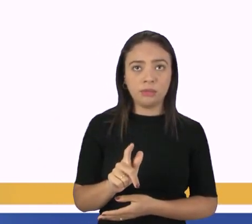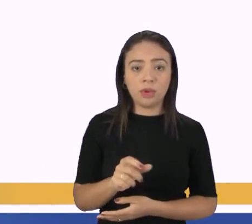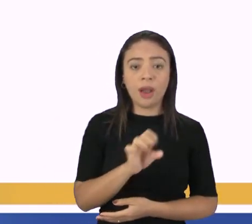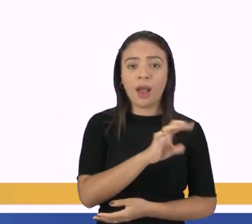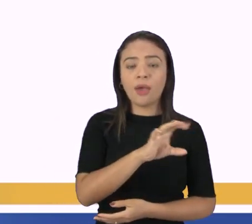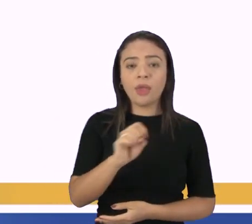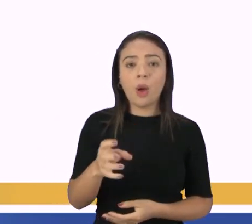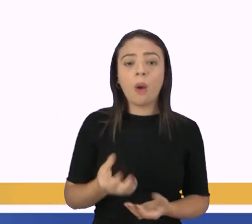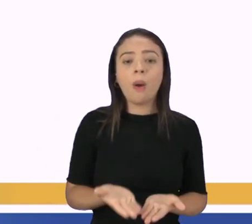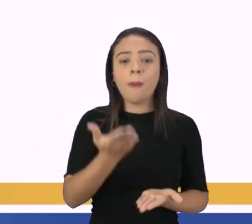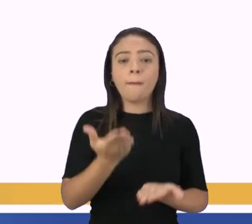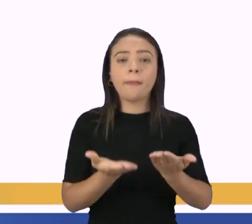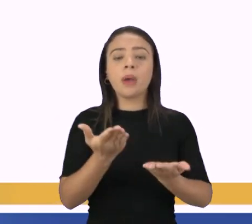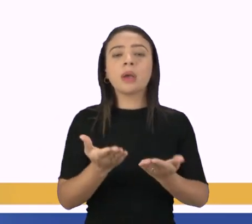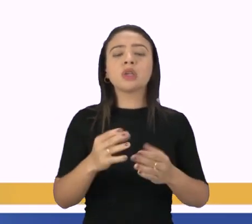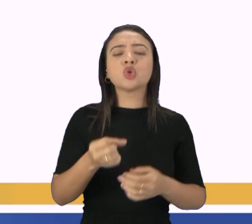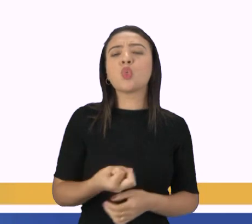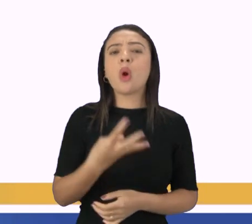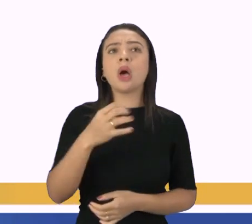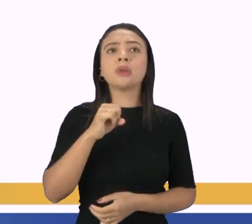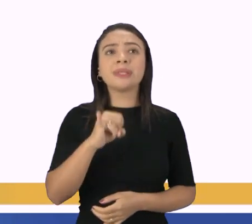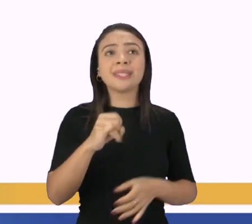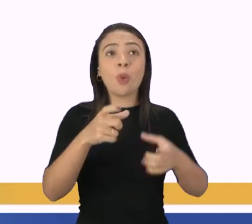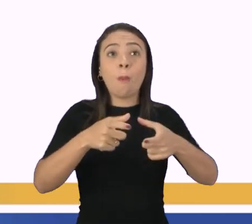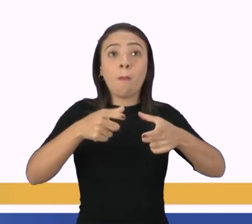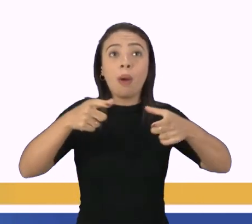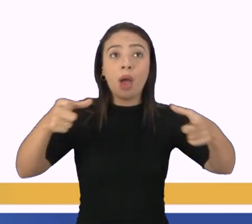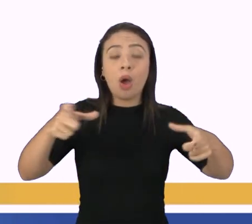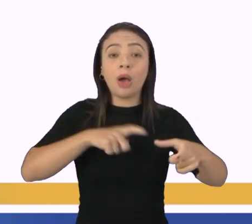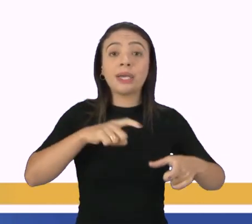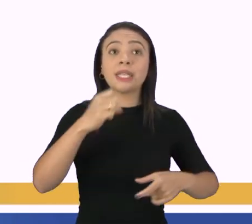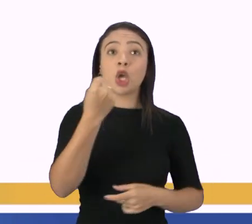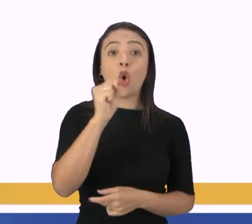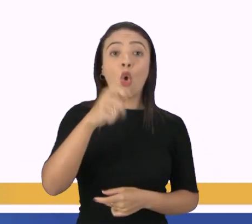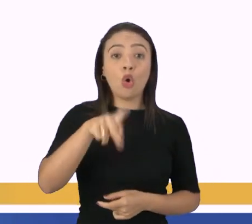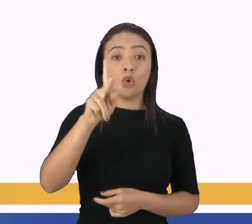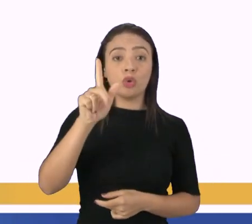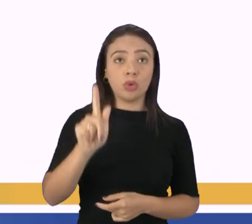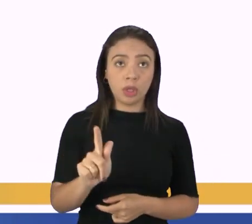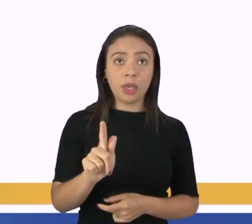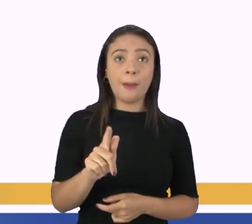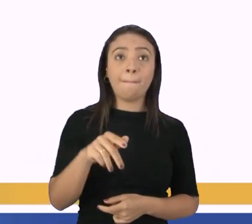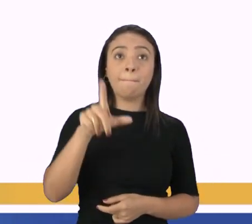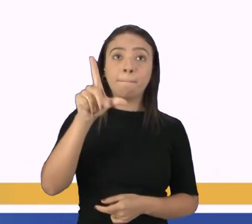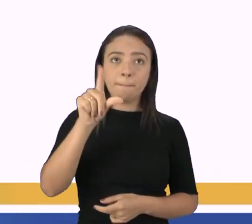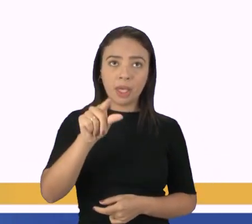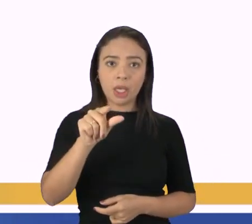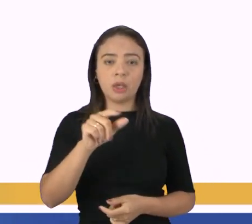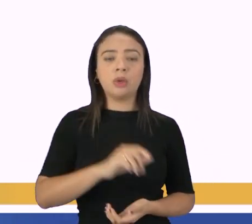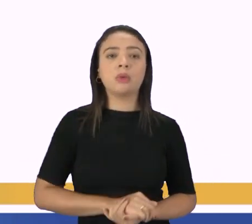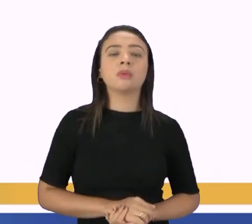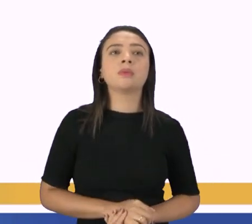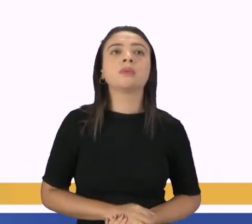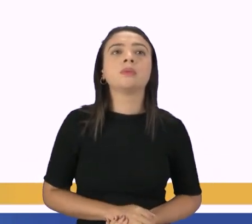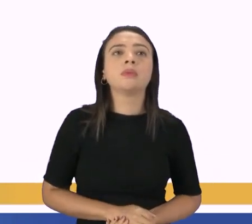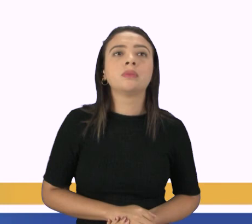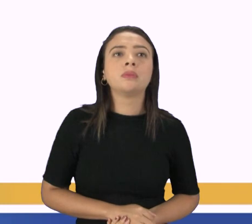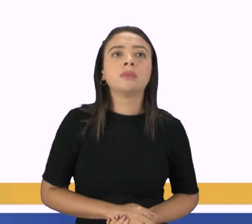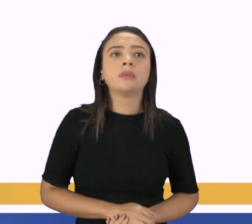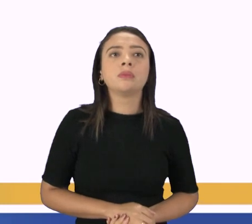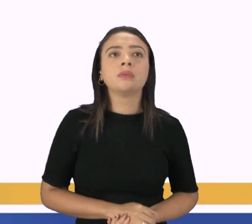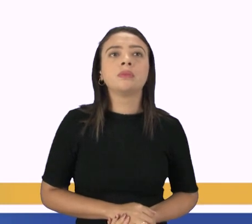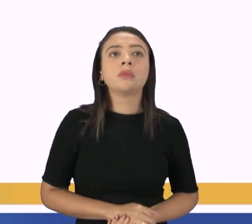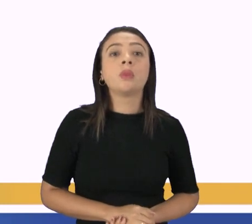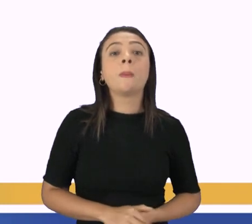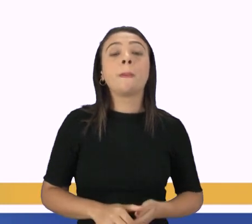8 kg a mais que o menor? Então, vamos estabelecer que o pacote menor ele pesa x e o pacote maior